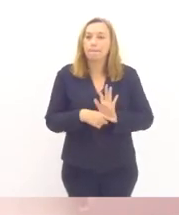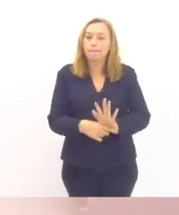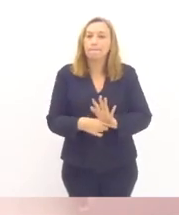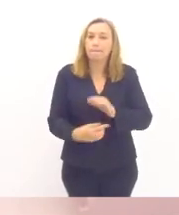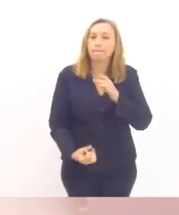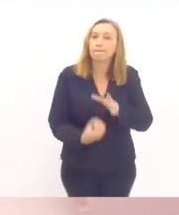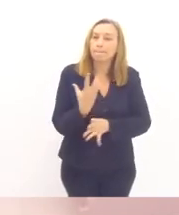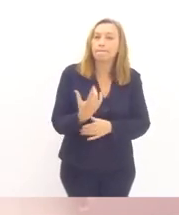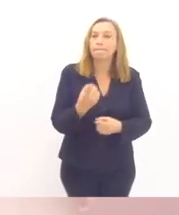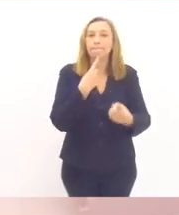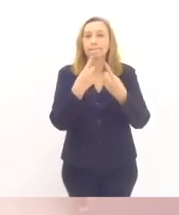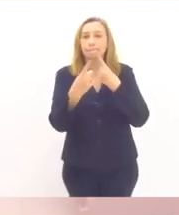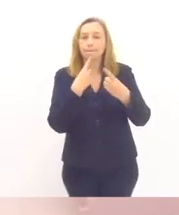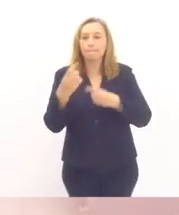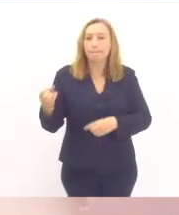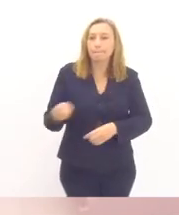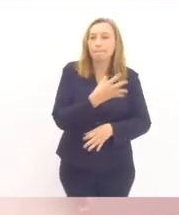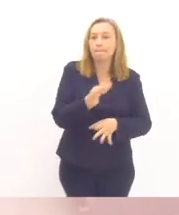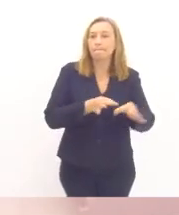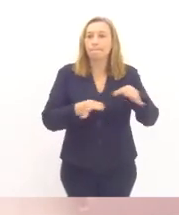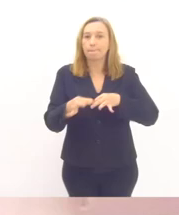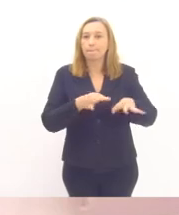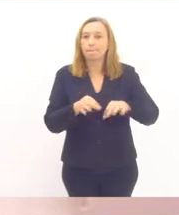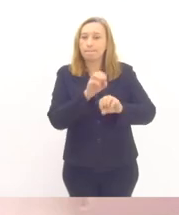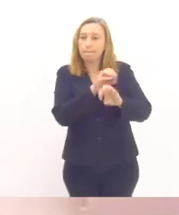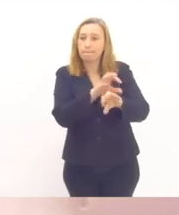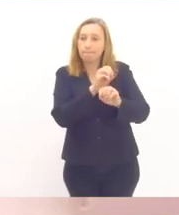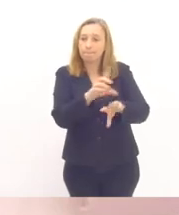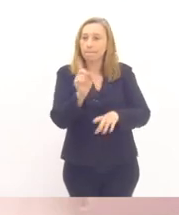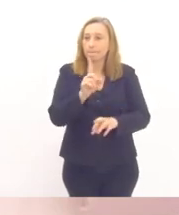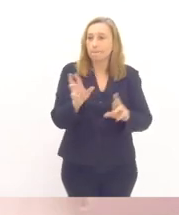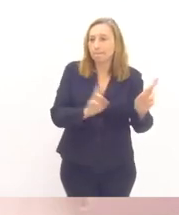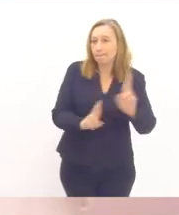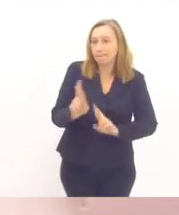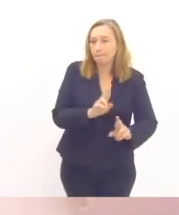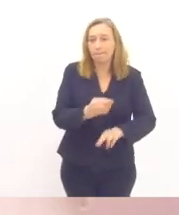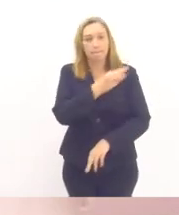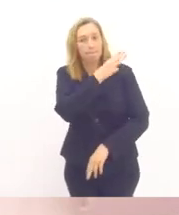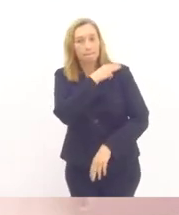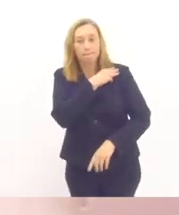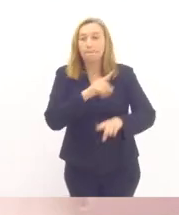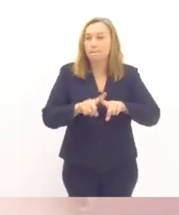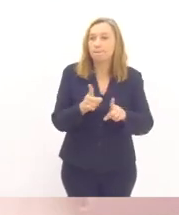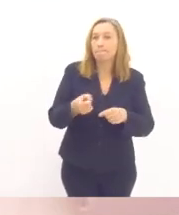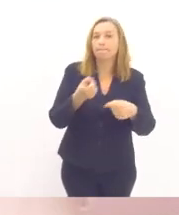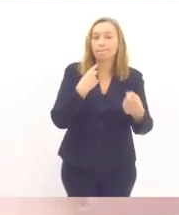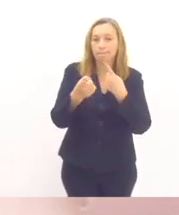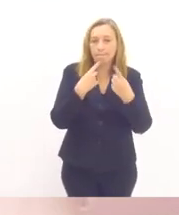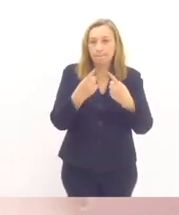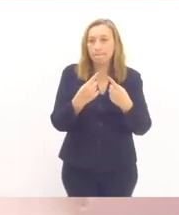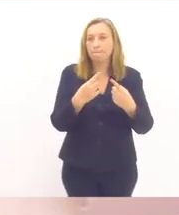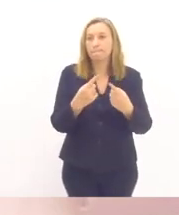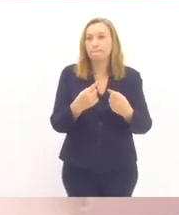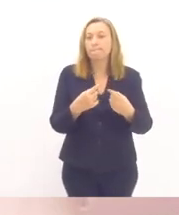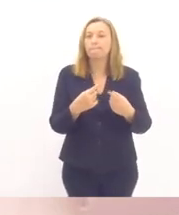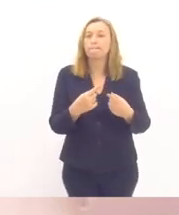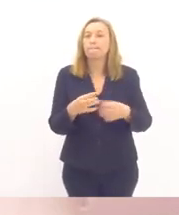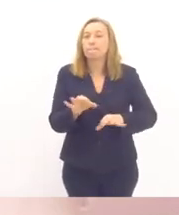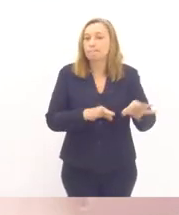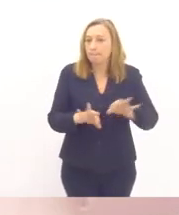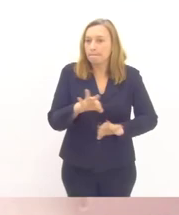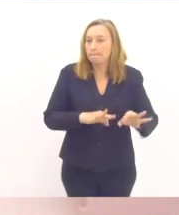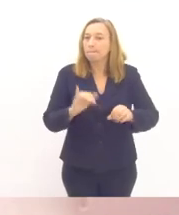construir na discussão do novo Plano Nacional de Educação, não apenas em relação à reforma do ensino médio, mas aproveitar a discussão do Plano Nacional de Educação, que é um instrumento de